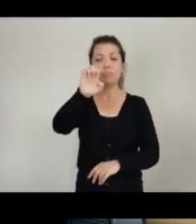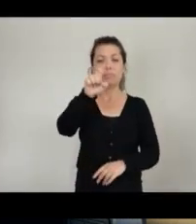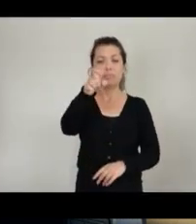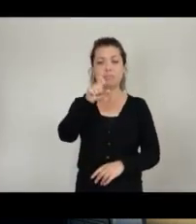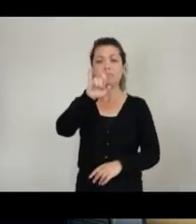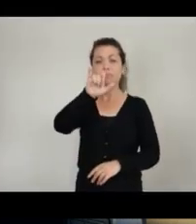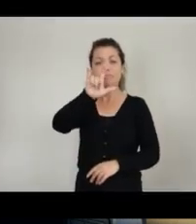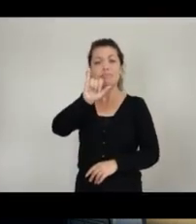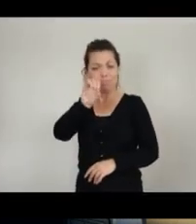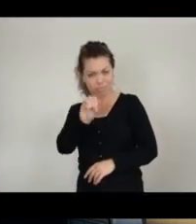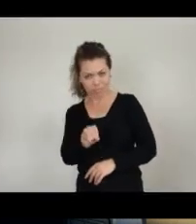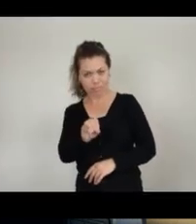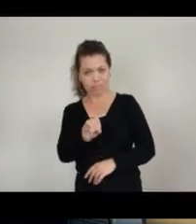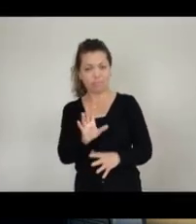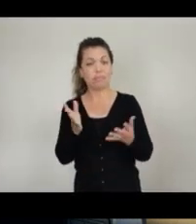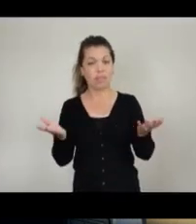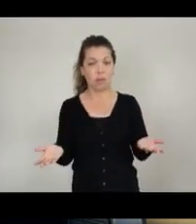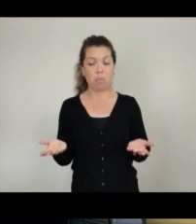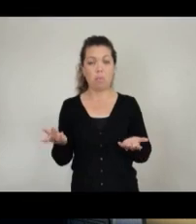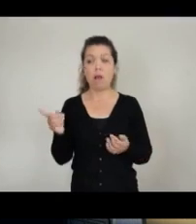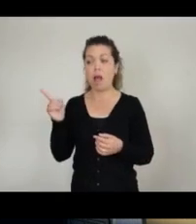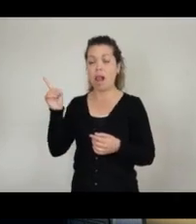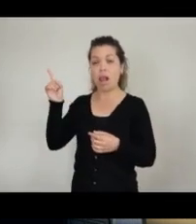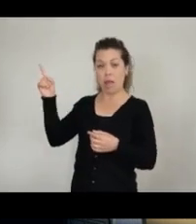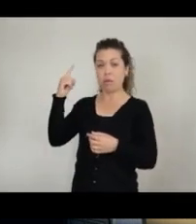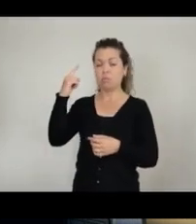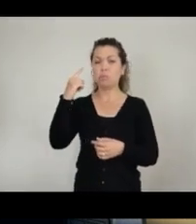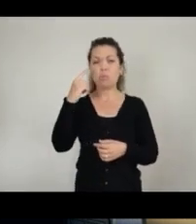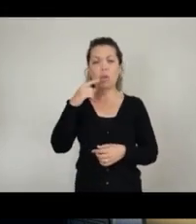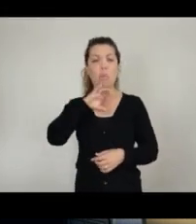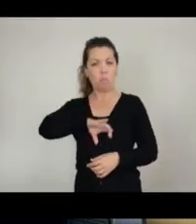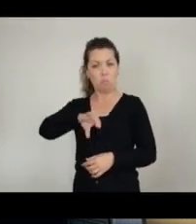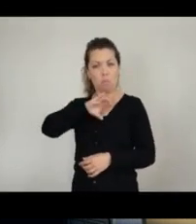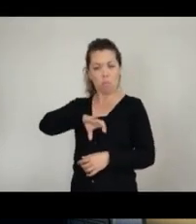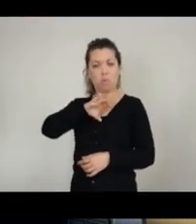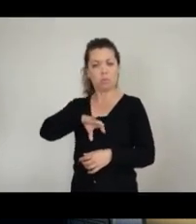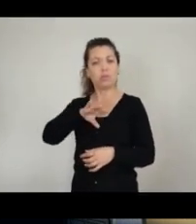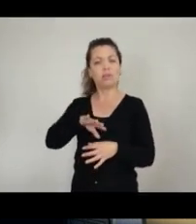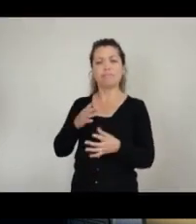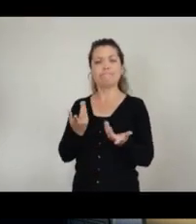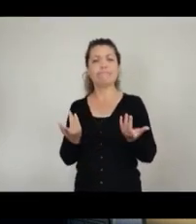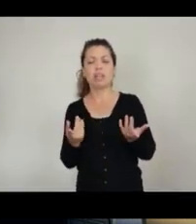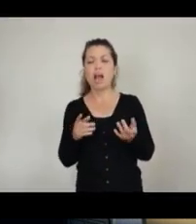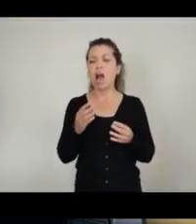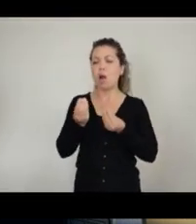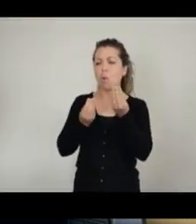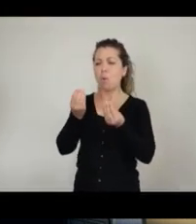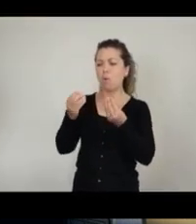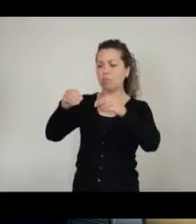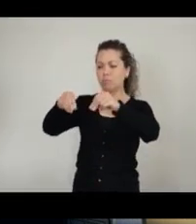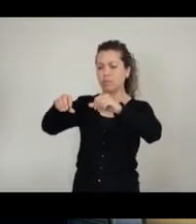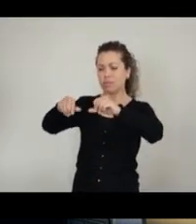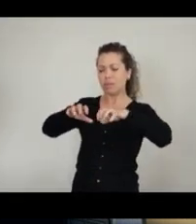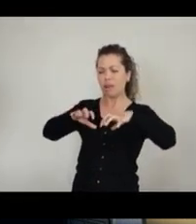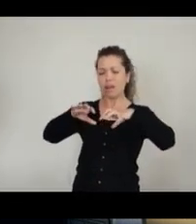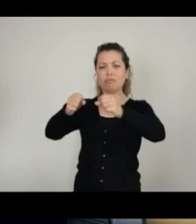de ouro em São Paulo levou à criação de mecanismos de controle e, neste contexto, a Casa Régia do ano